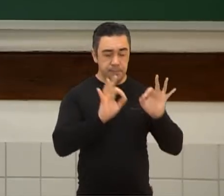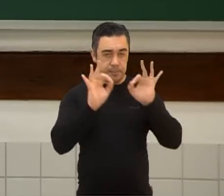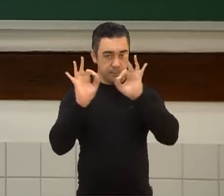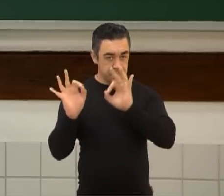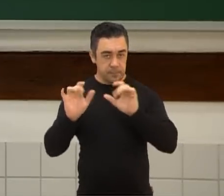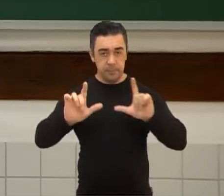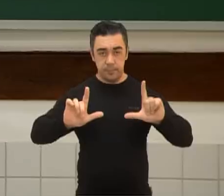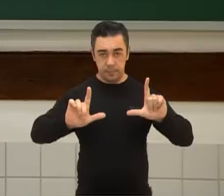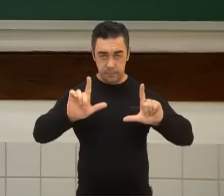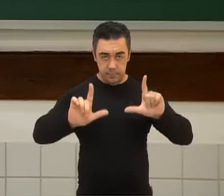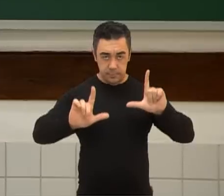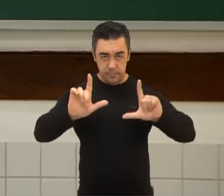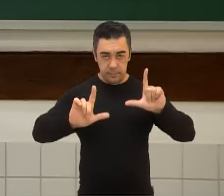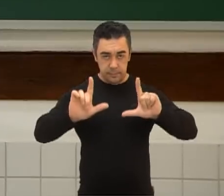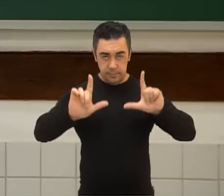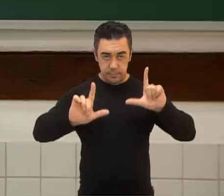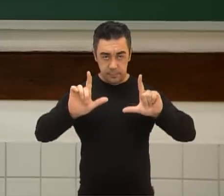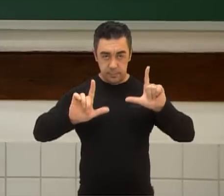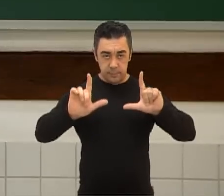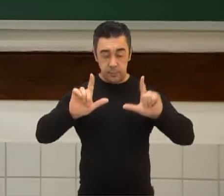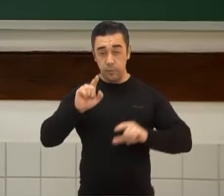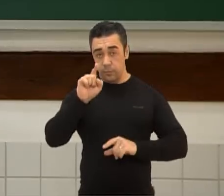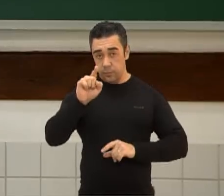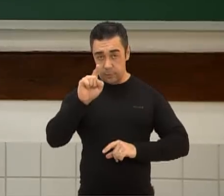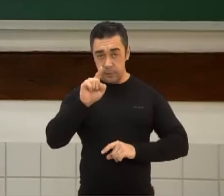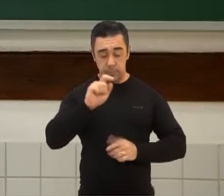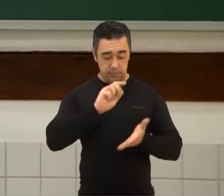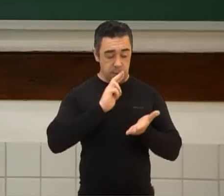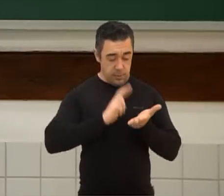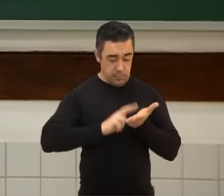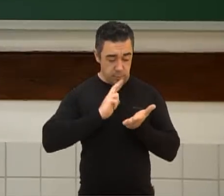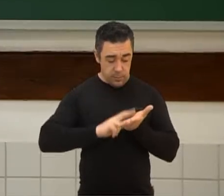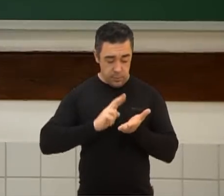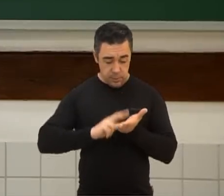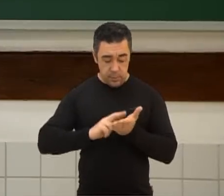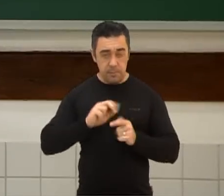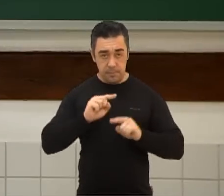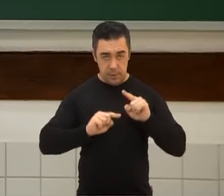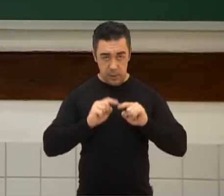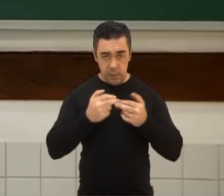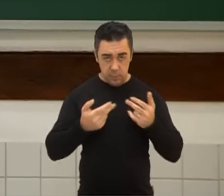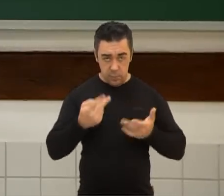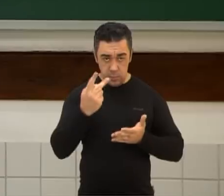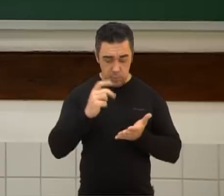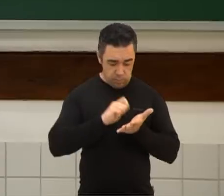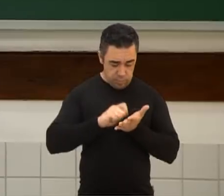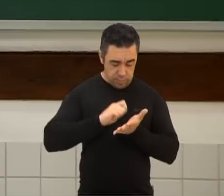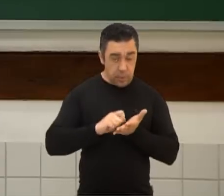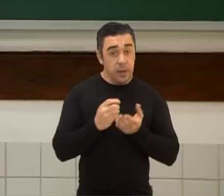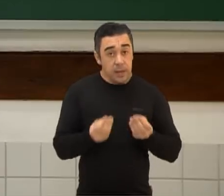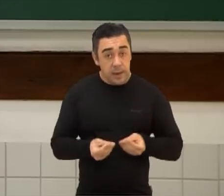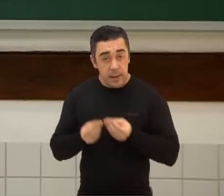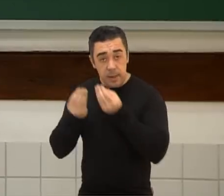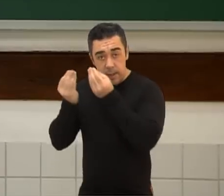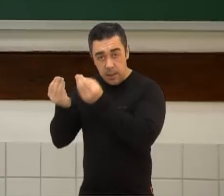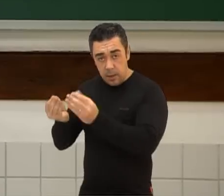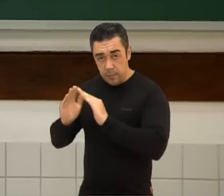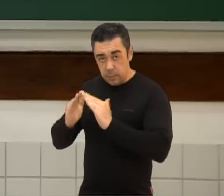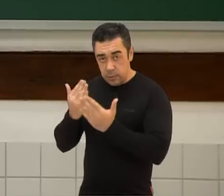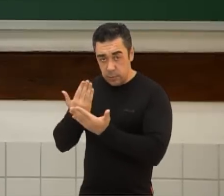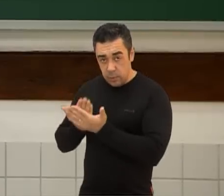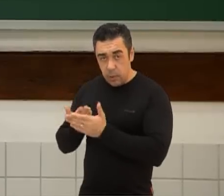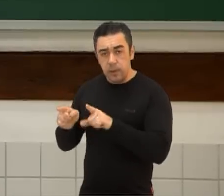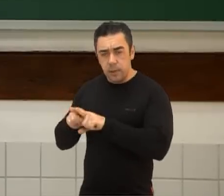TV, lembre-se de levar o seu material até a sua escola, não é mesmo? Levar e pegar o material que o seu